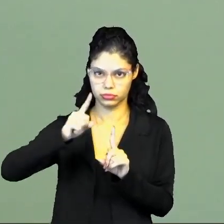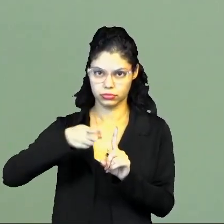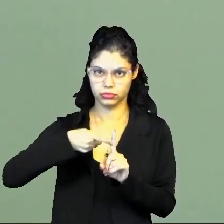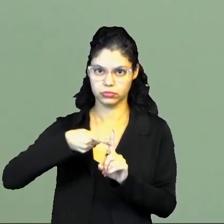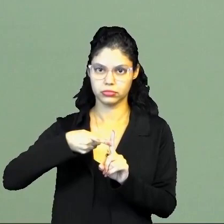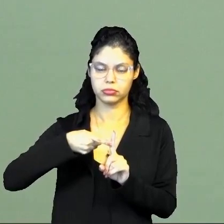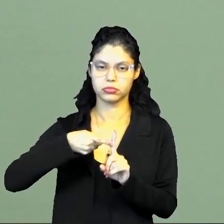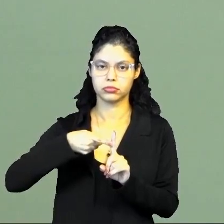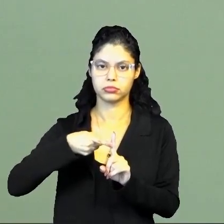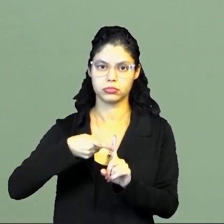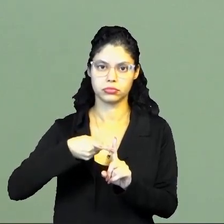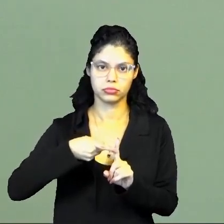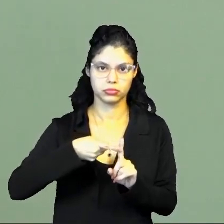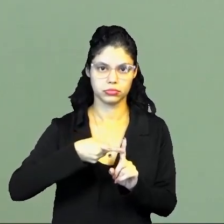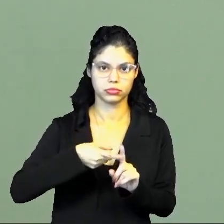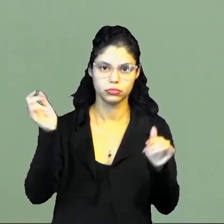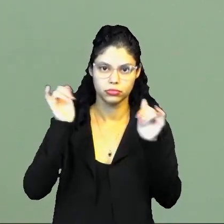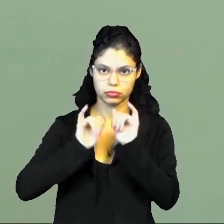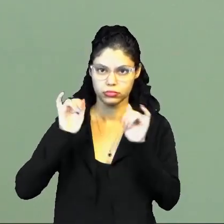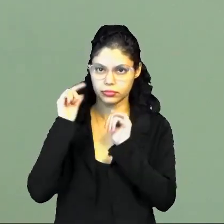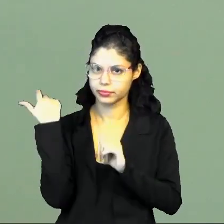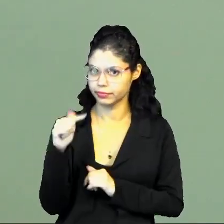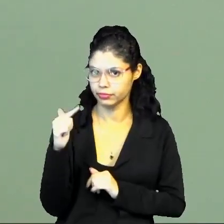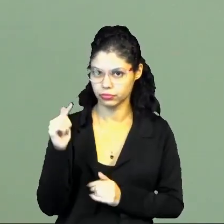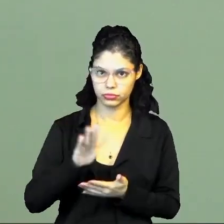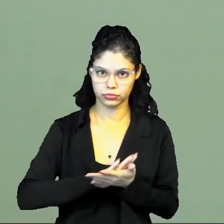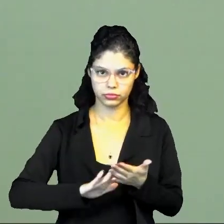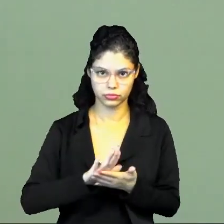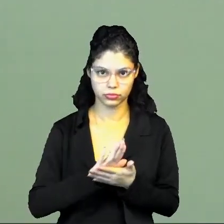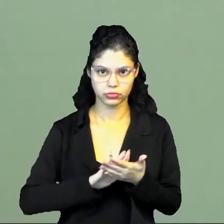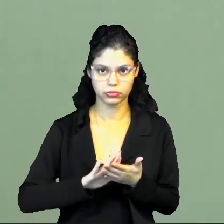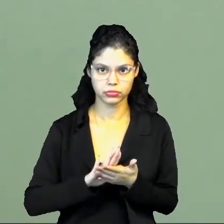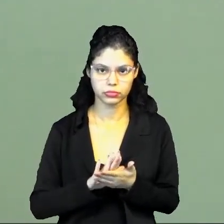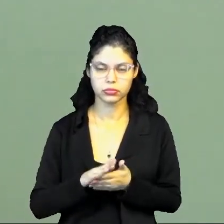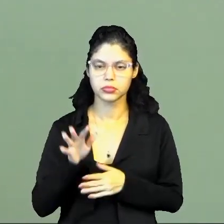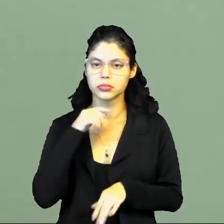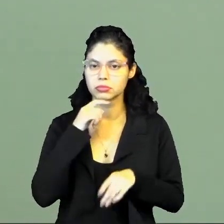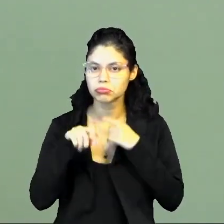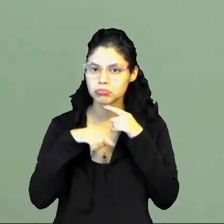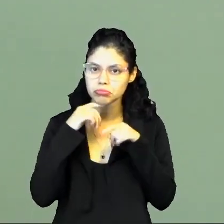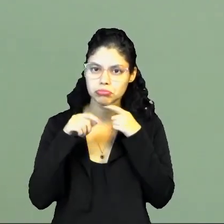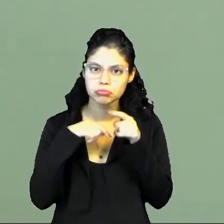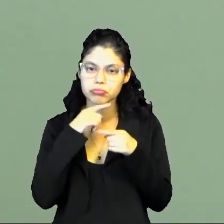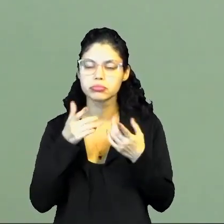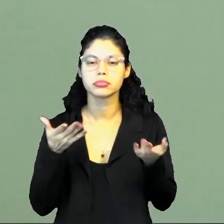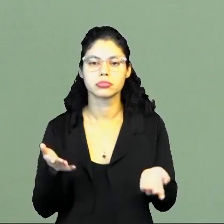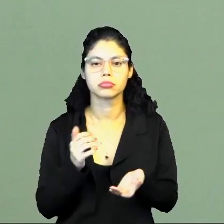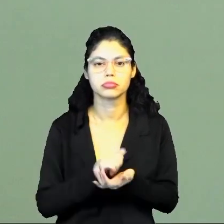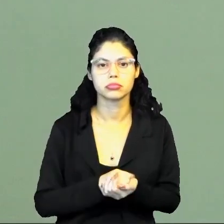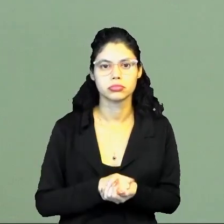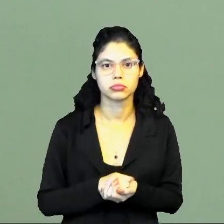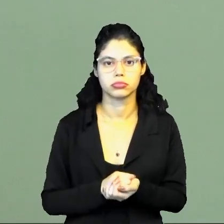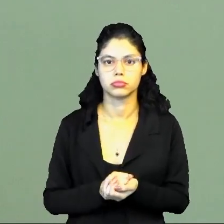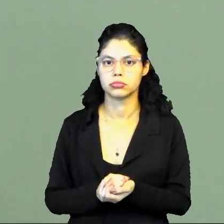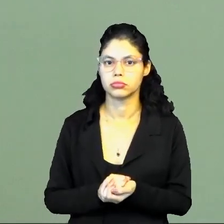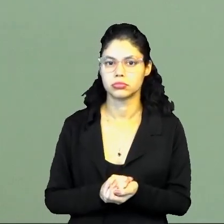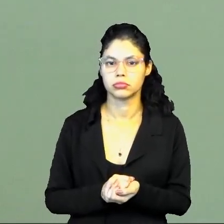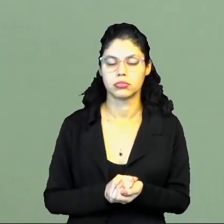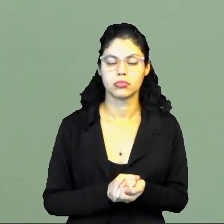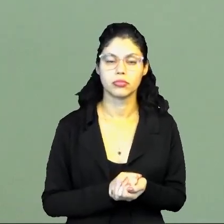grávida e sem muitas informações, no momento ali de dúvida, meio que